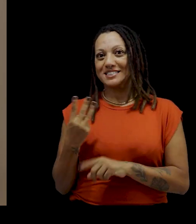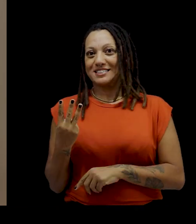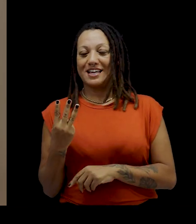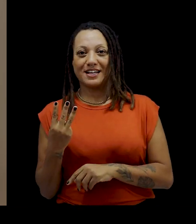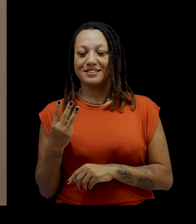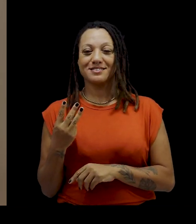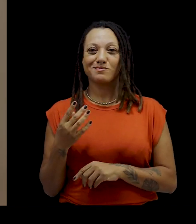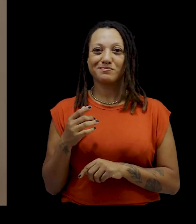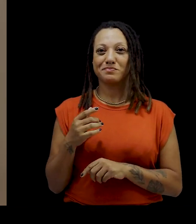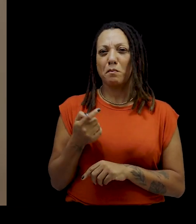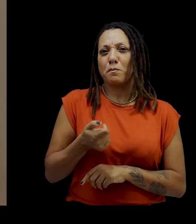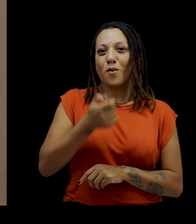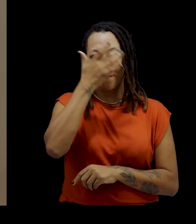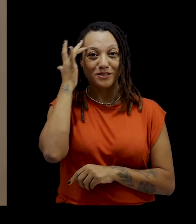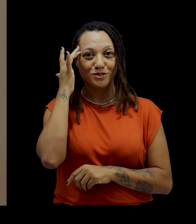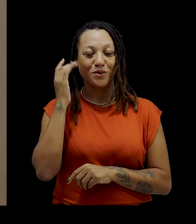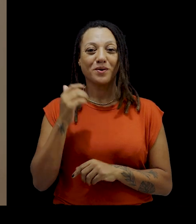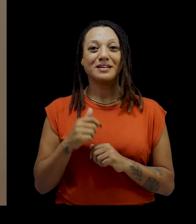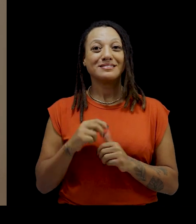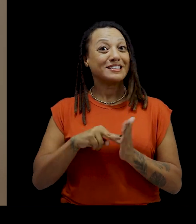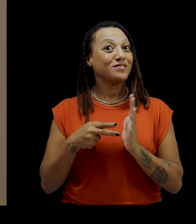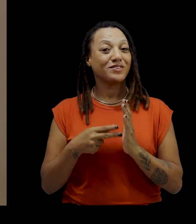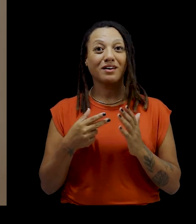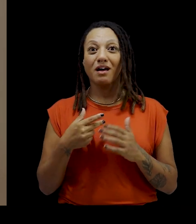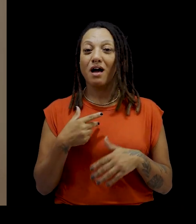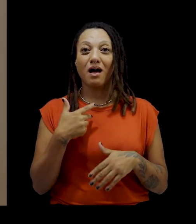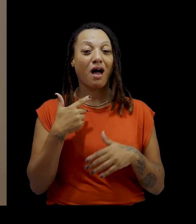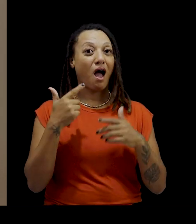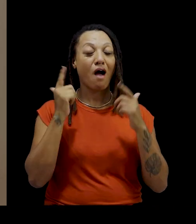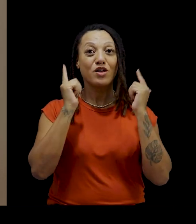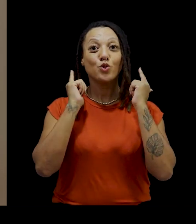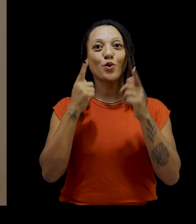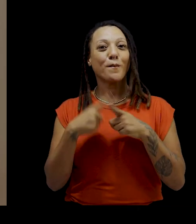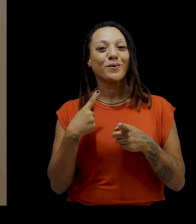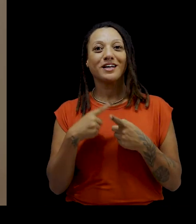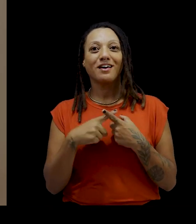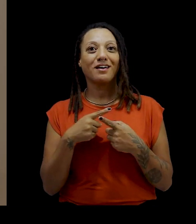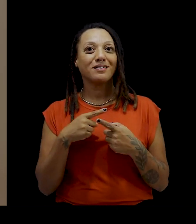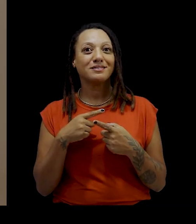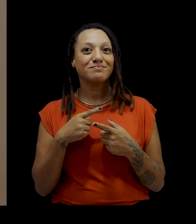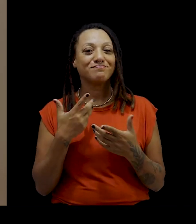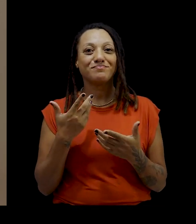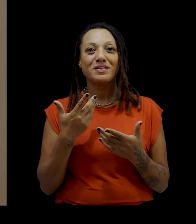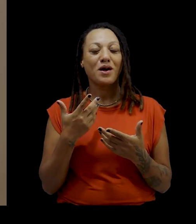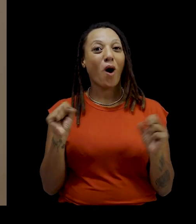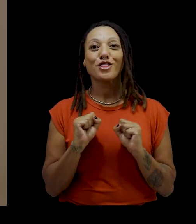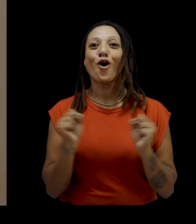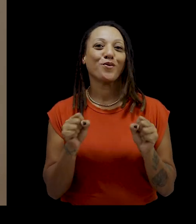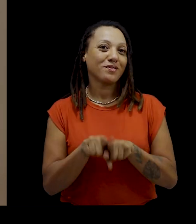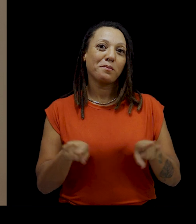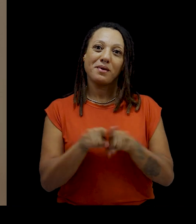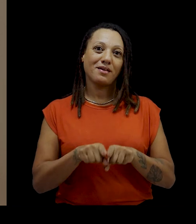3 pessoas, e aí é uma grande aventura, assim, essa parte eu descobri que